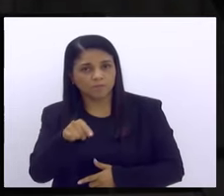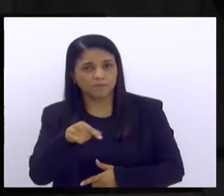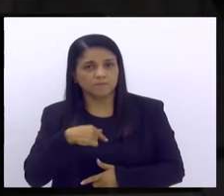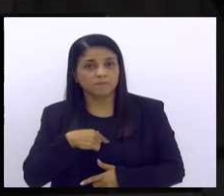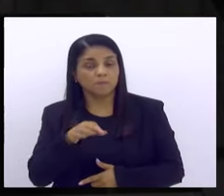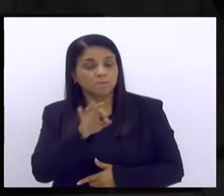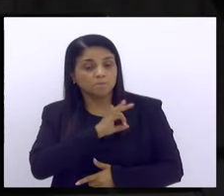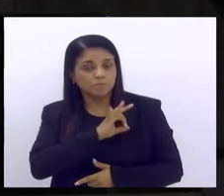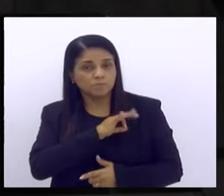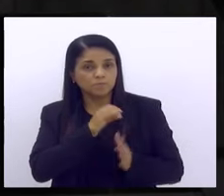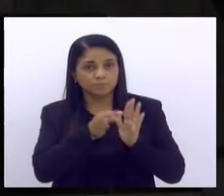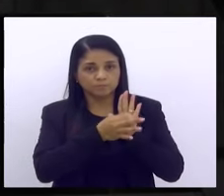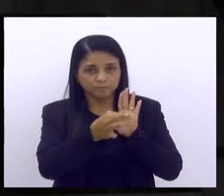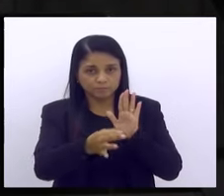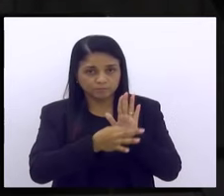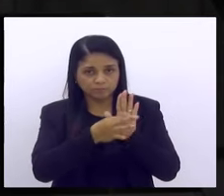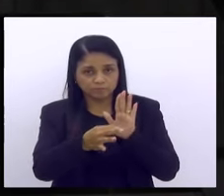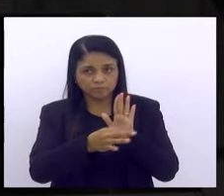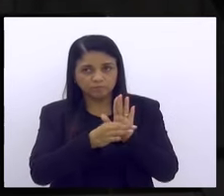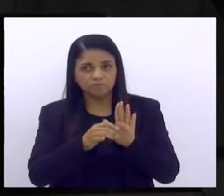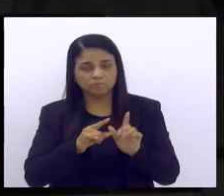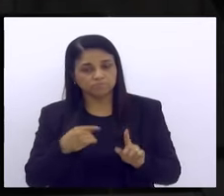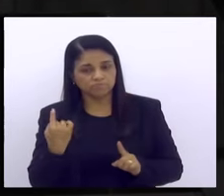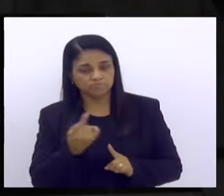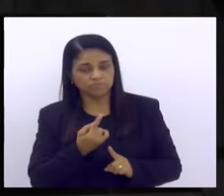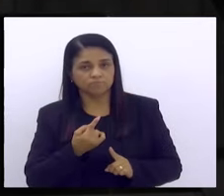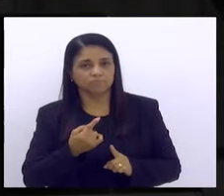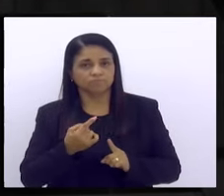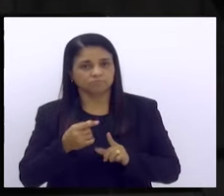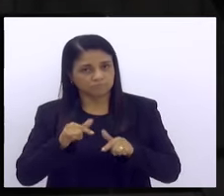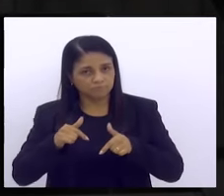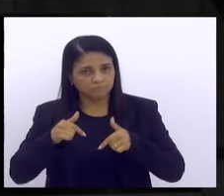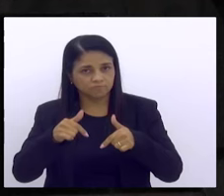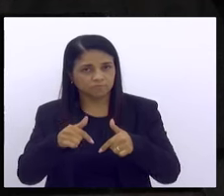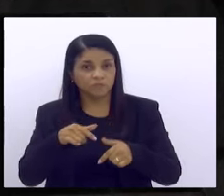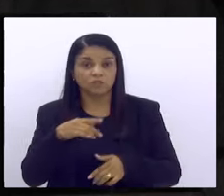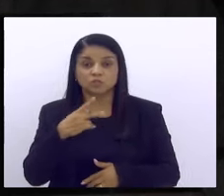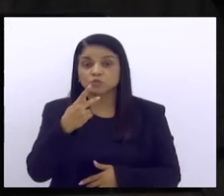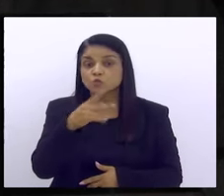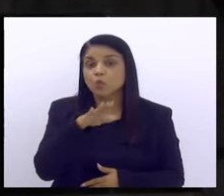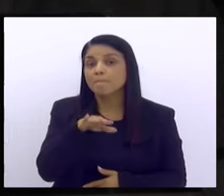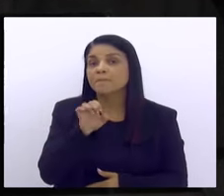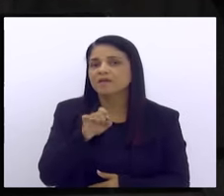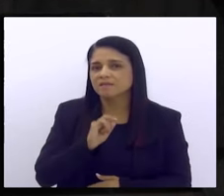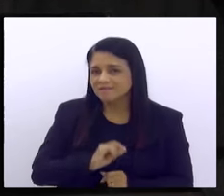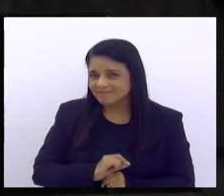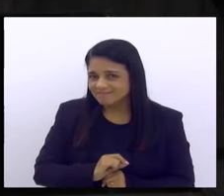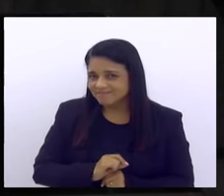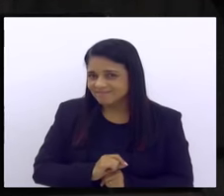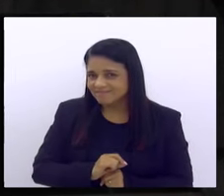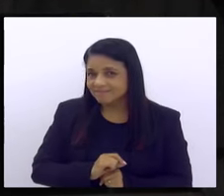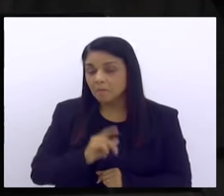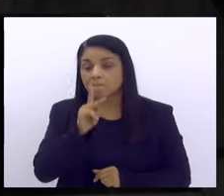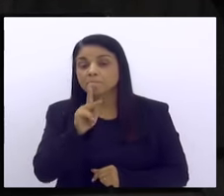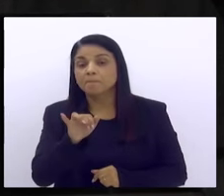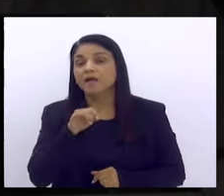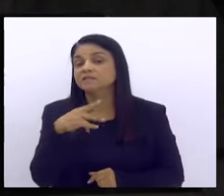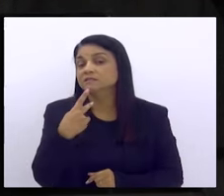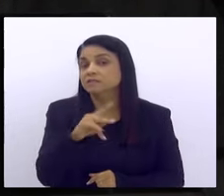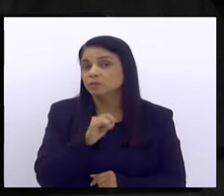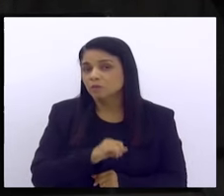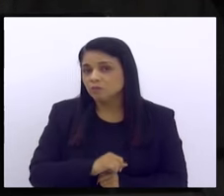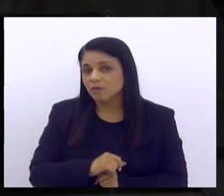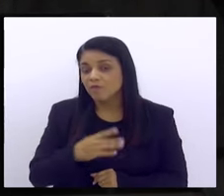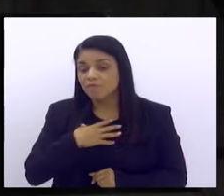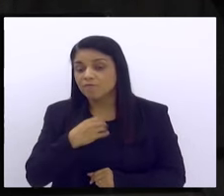que nos criticam pela nossa atitude, se fosse a mãe de vocês, o pai de vocês,